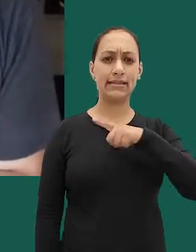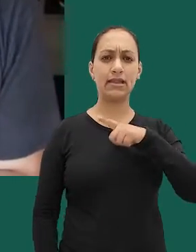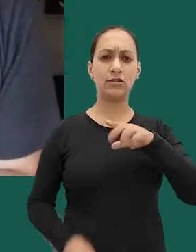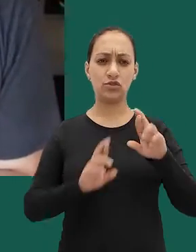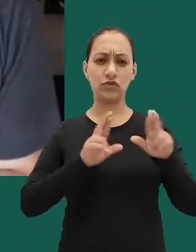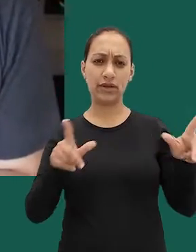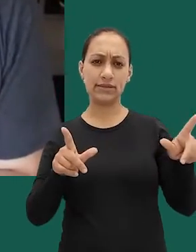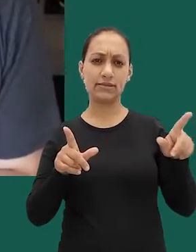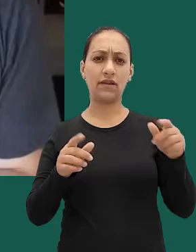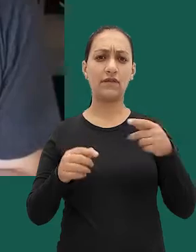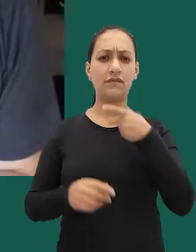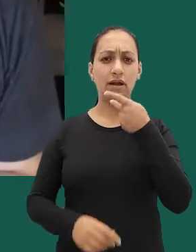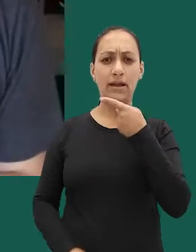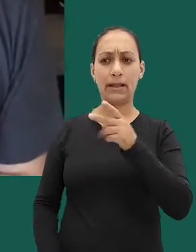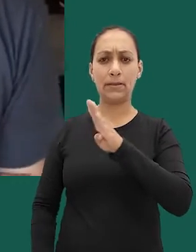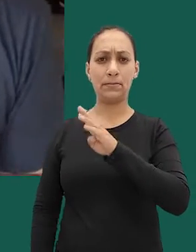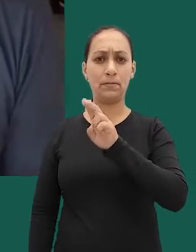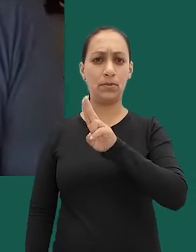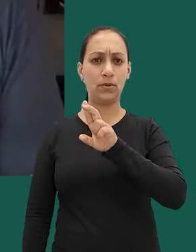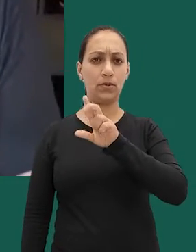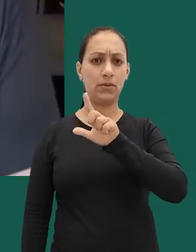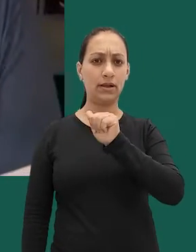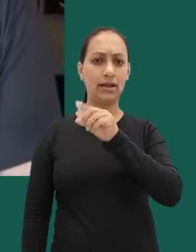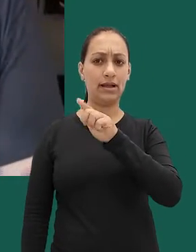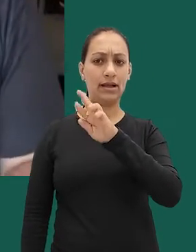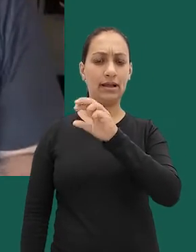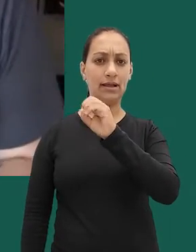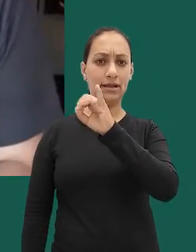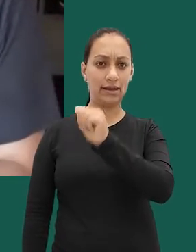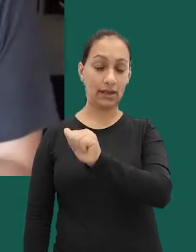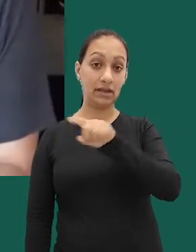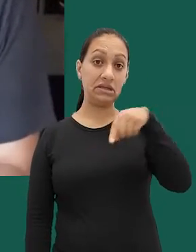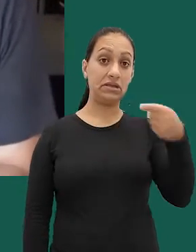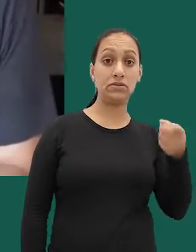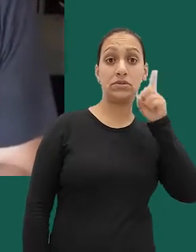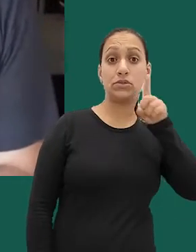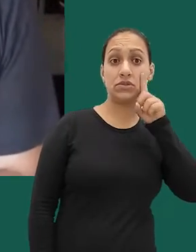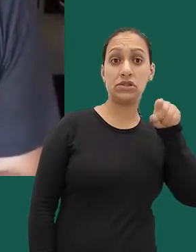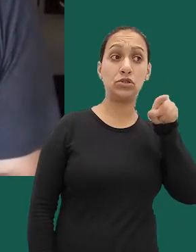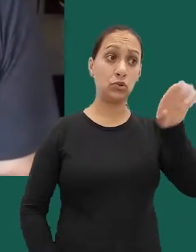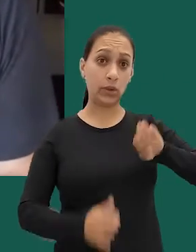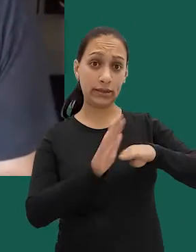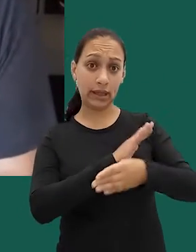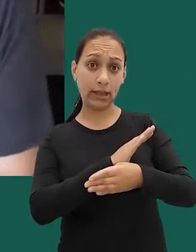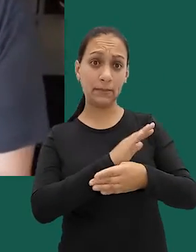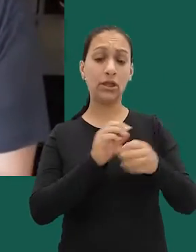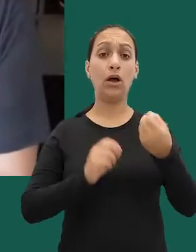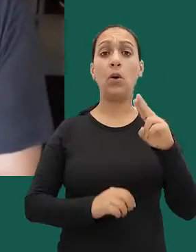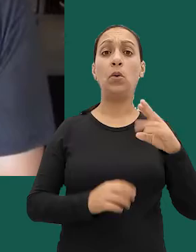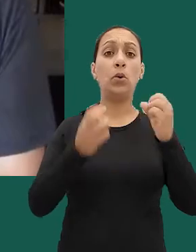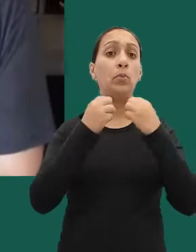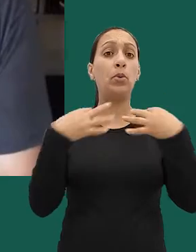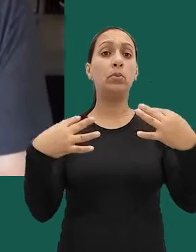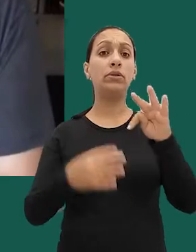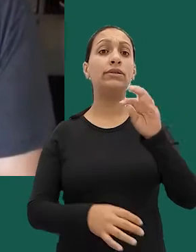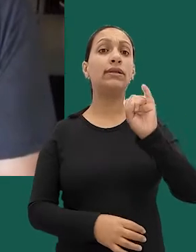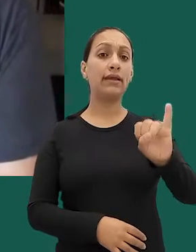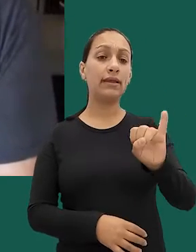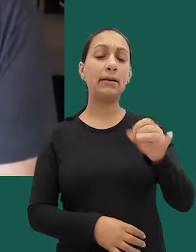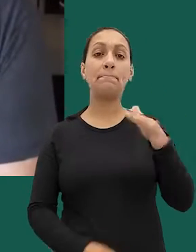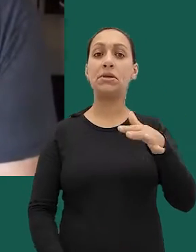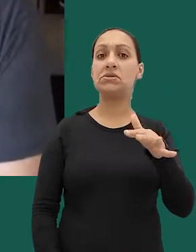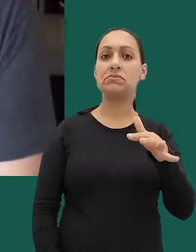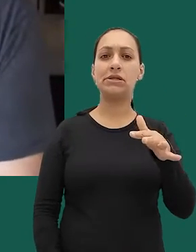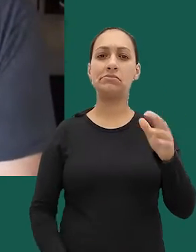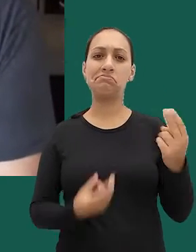Bulgária ou falar nos Estados Unidos? Tu adapta de alguma forma? Ou o pessoal de TI, o teu público, é mais ou menos... tem mais ou